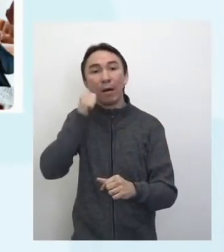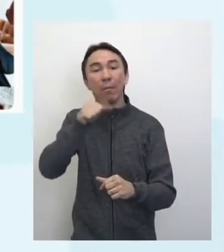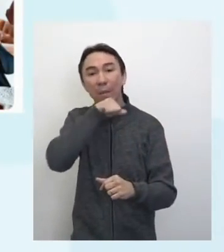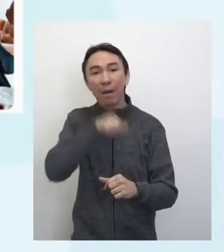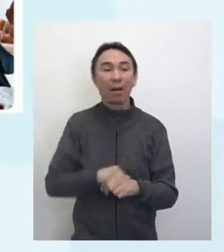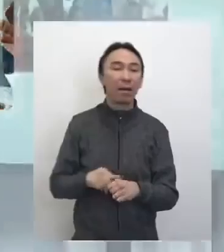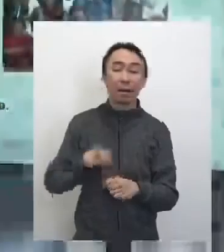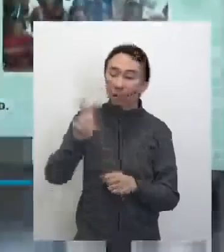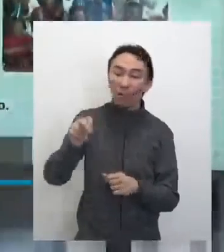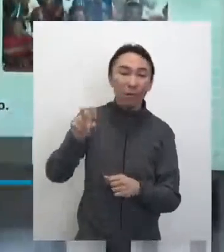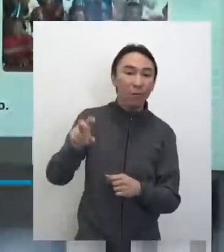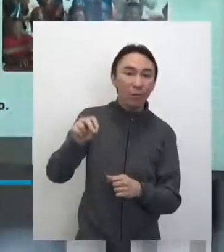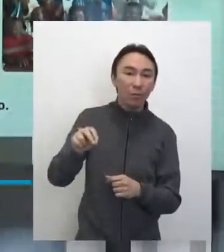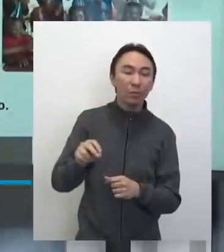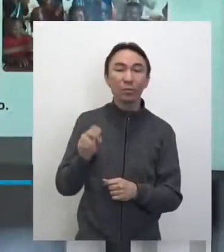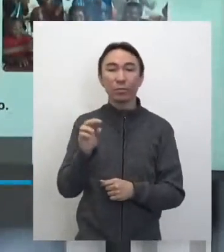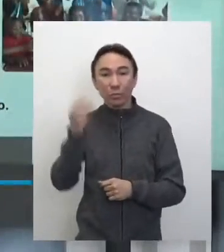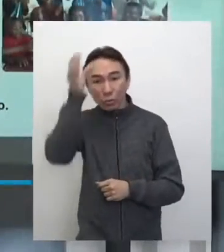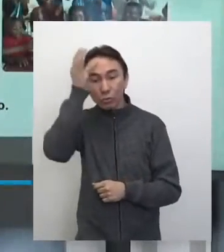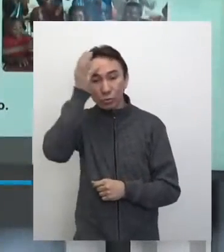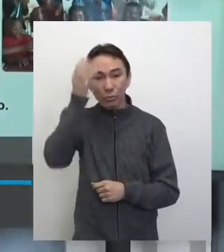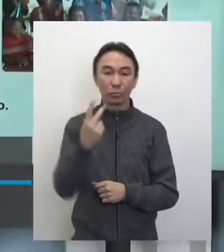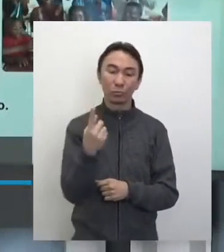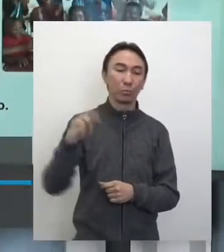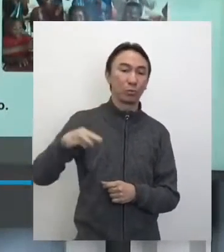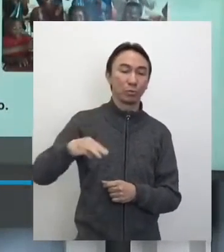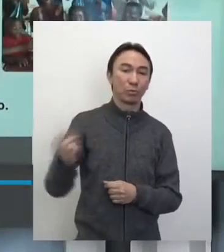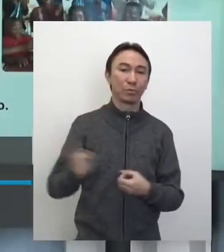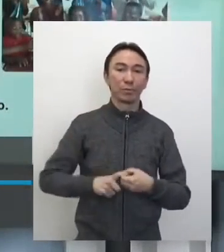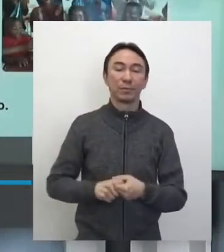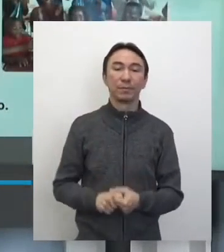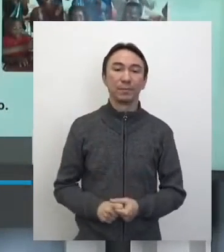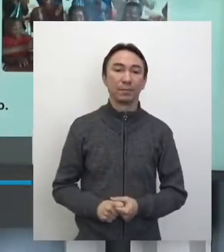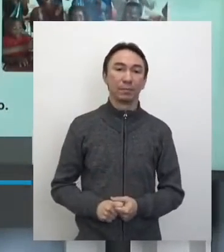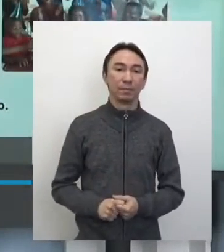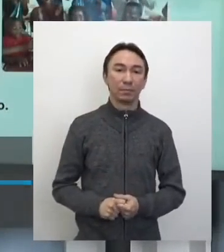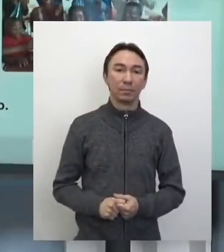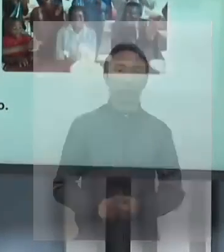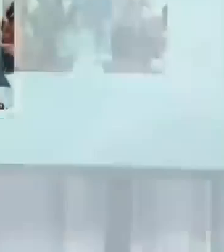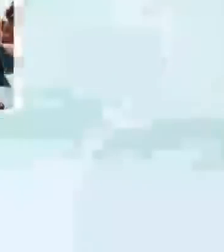Tio vamos lá vamos lá pra vocês isso minutinhos e a gente já voltar